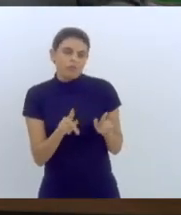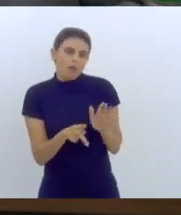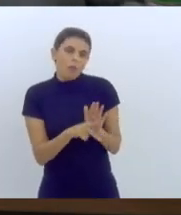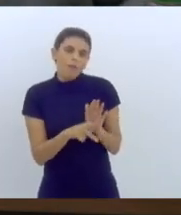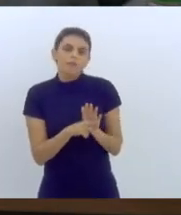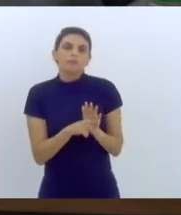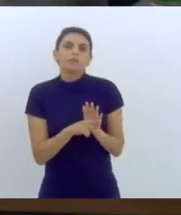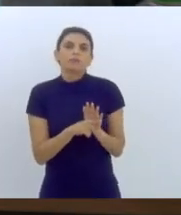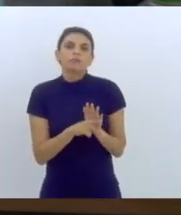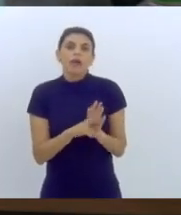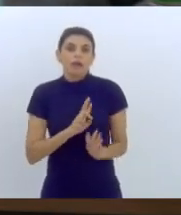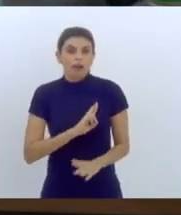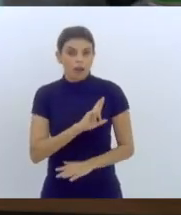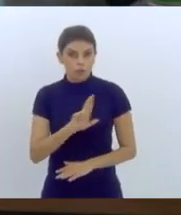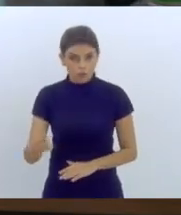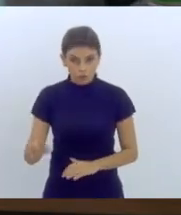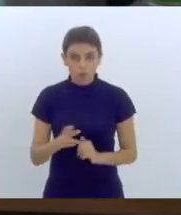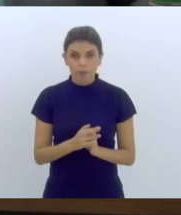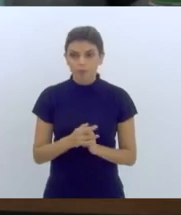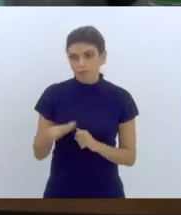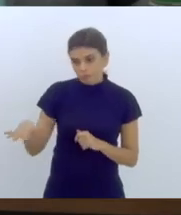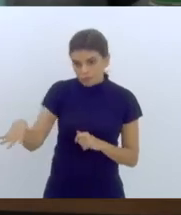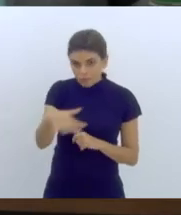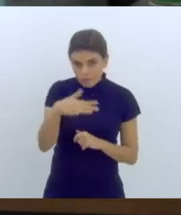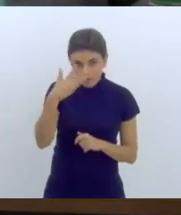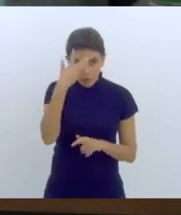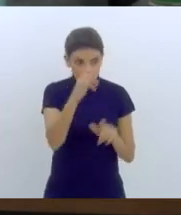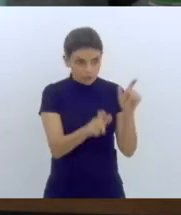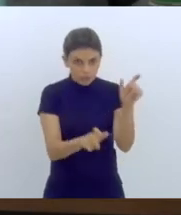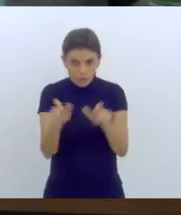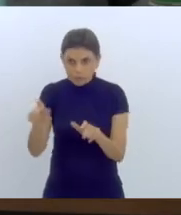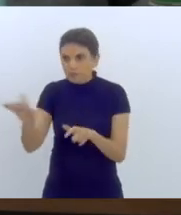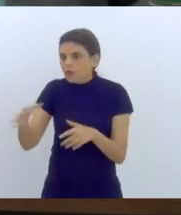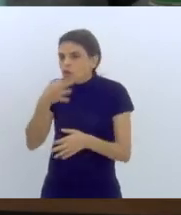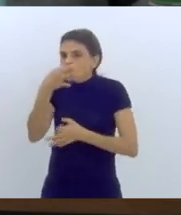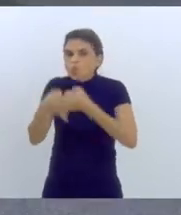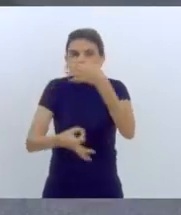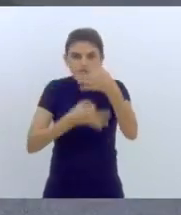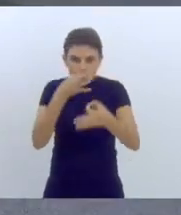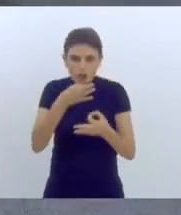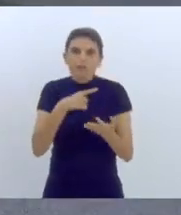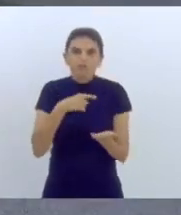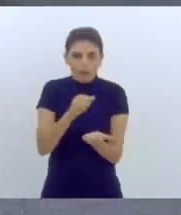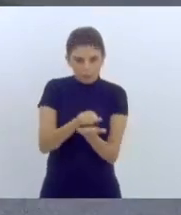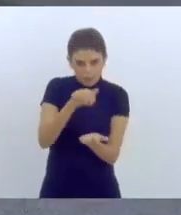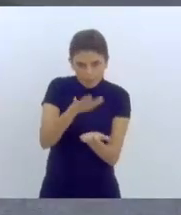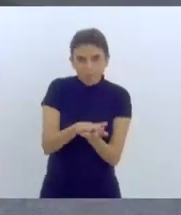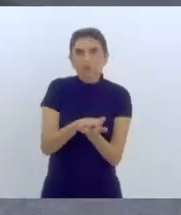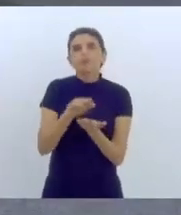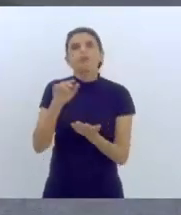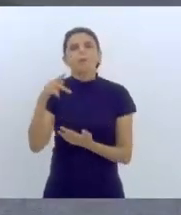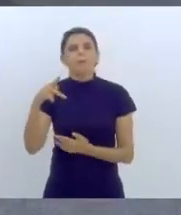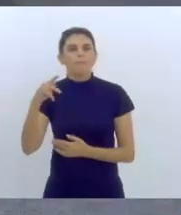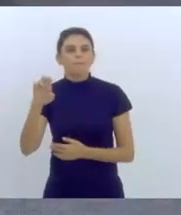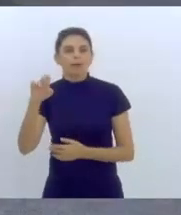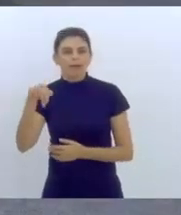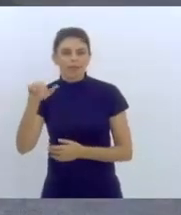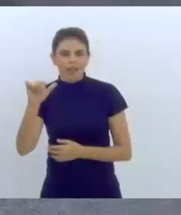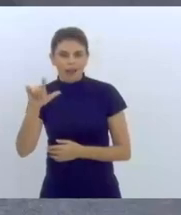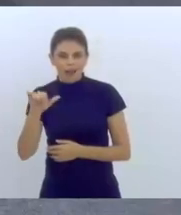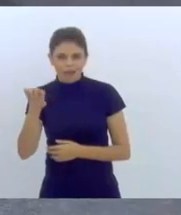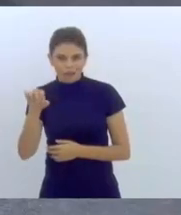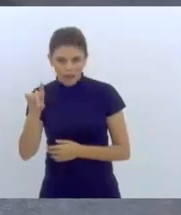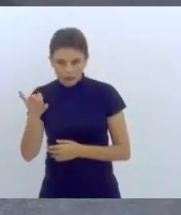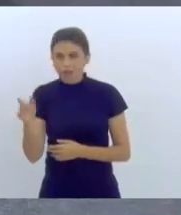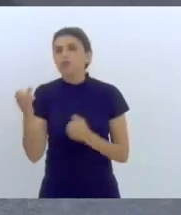são. Como as vossas sugestões de penalidade, algumas são diferentes, poderia a